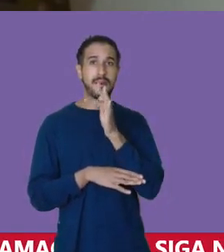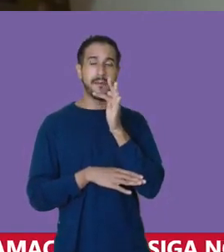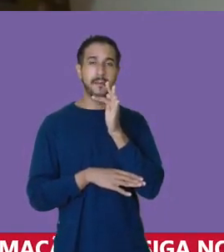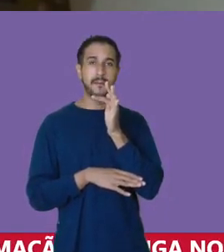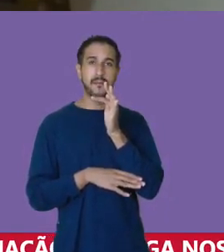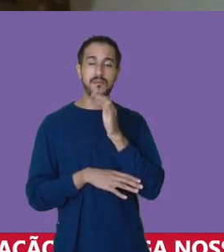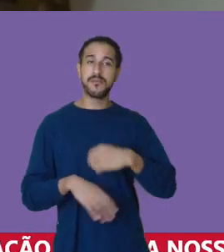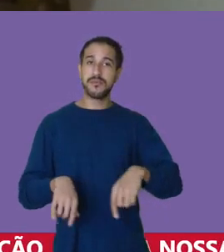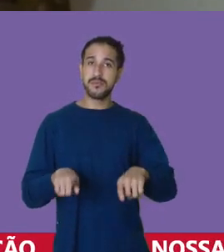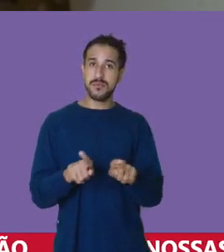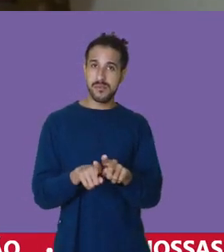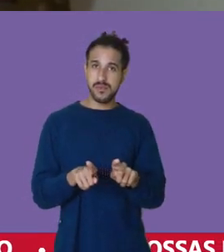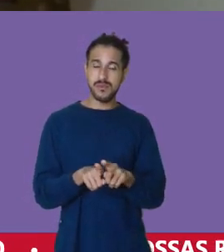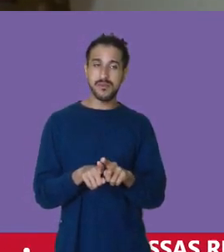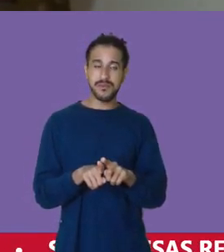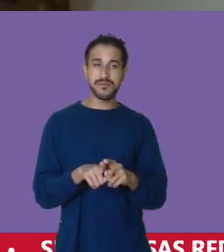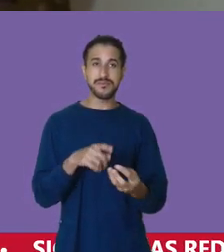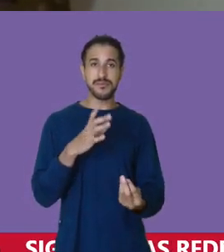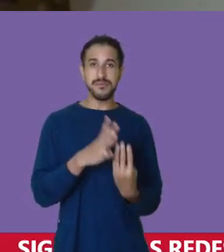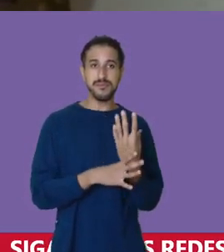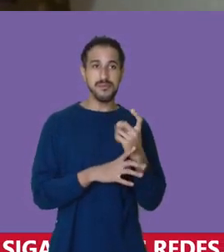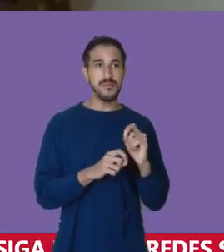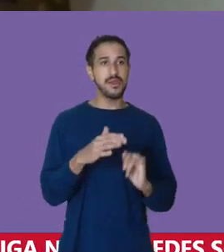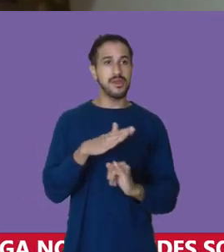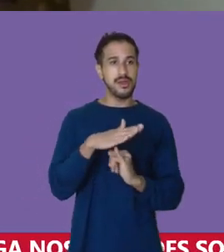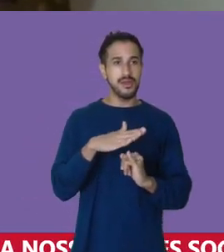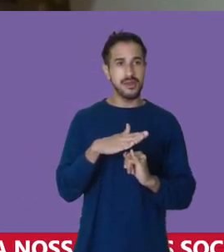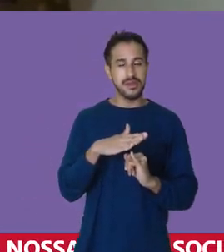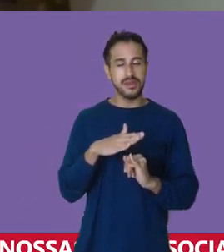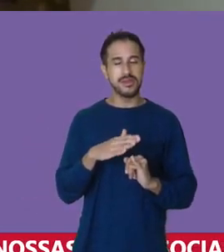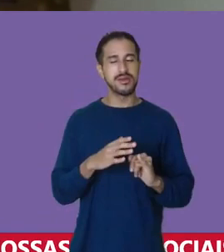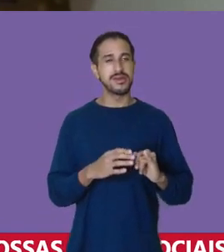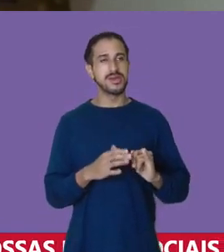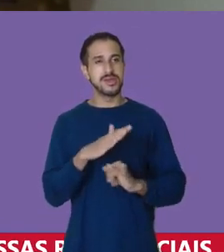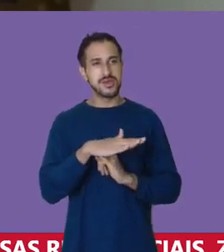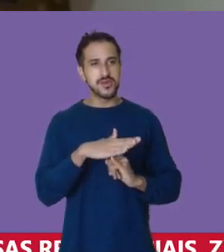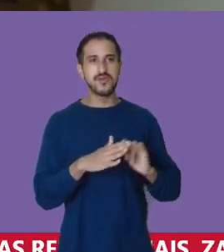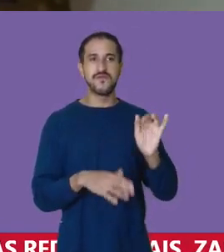E, além disso, a criação de institutos federais,